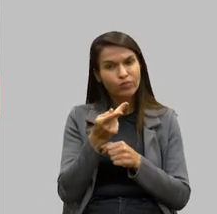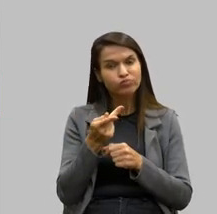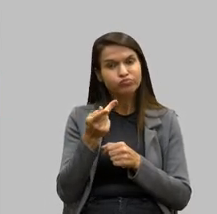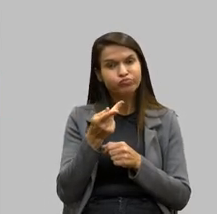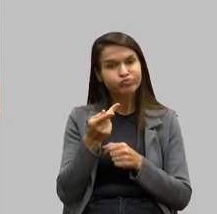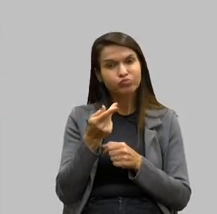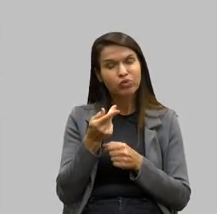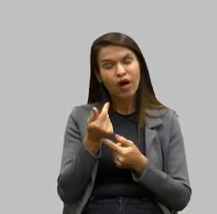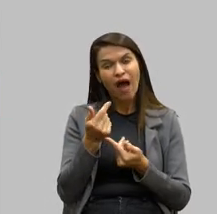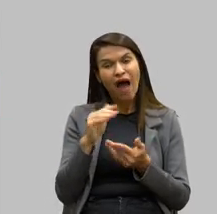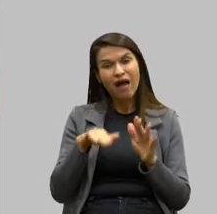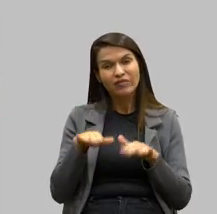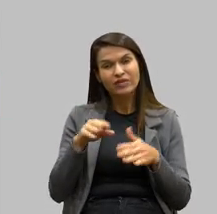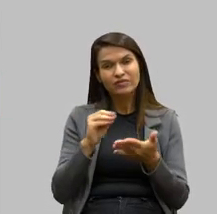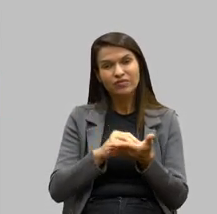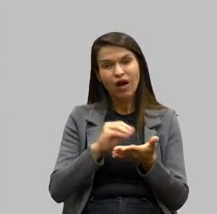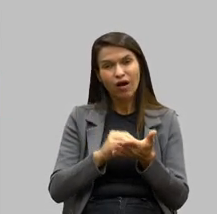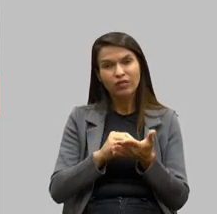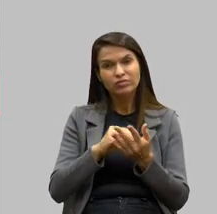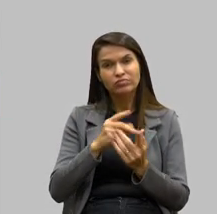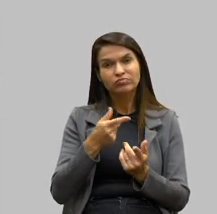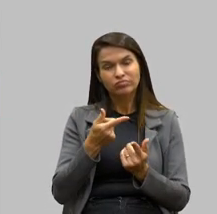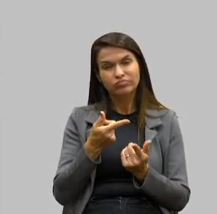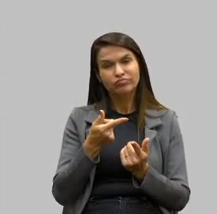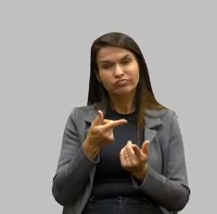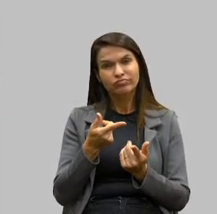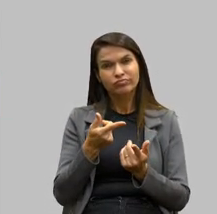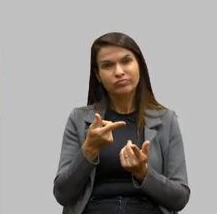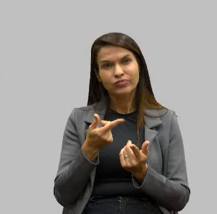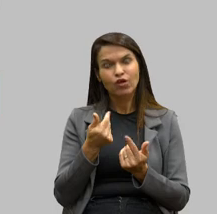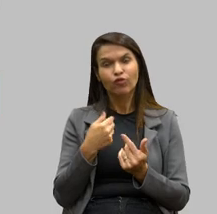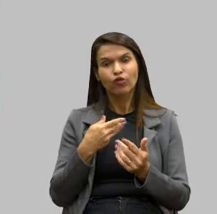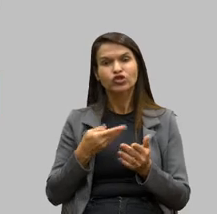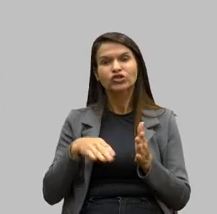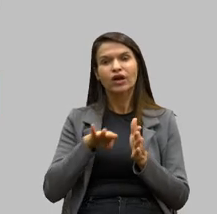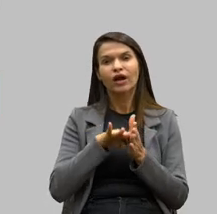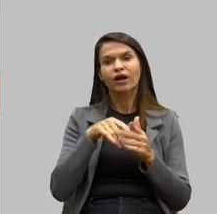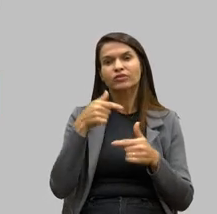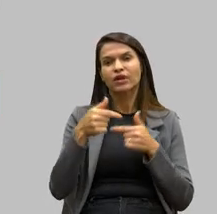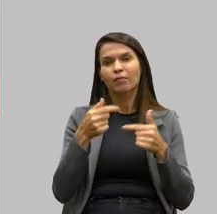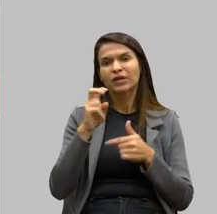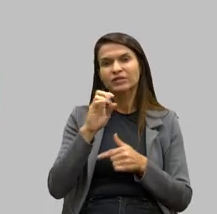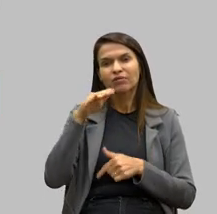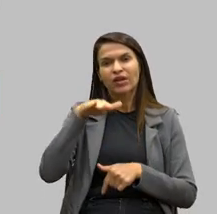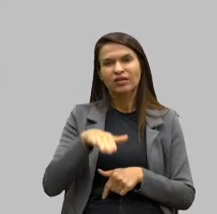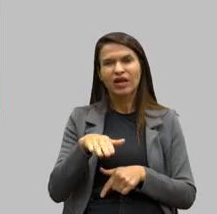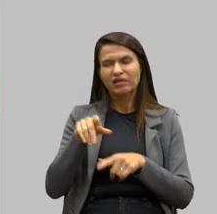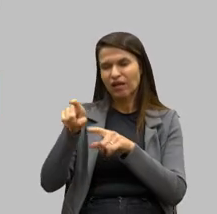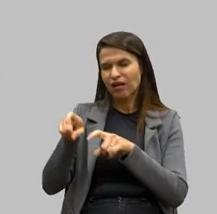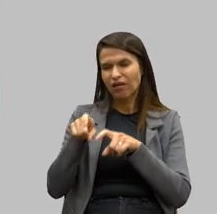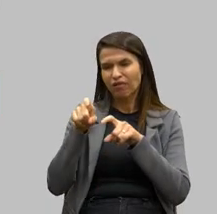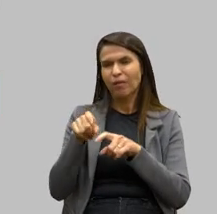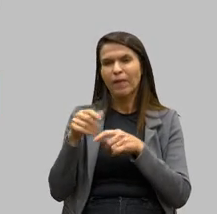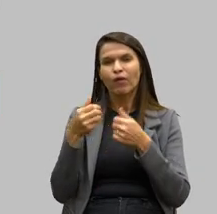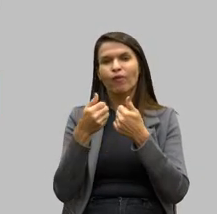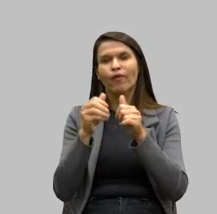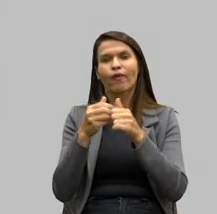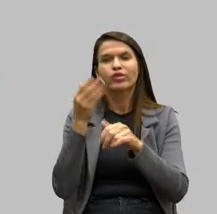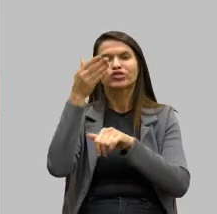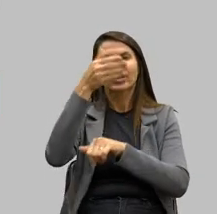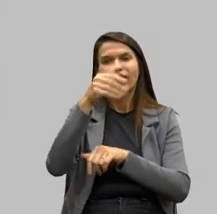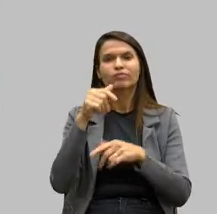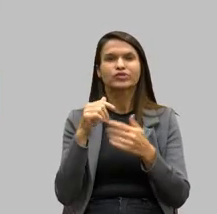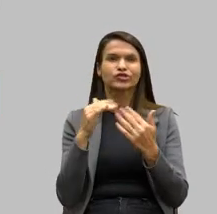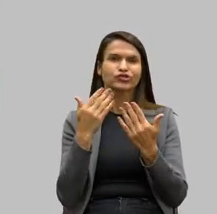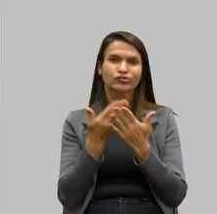Quando não tem, a prioridade lá é trabalhar. Eu não vou chegar do trabalho às cinco horas da tarde lá na zona rural e vou pegar um ônibus para estudar, porque o ônibus sai quatro